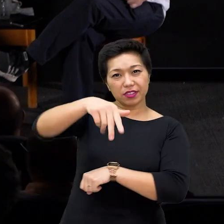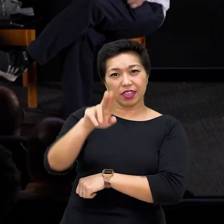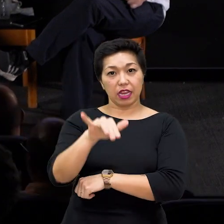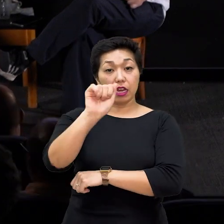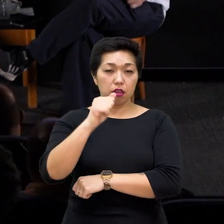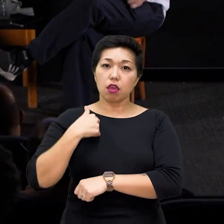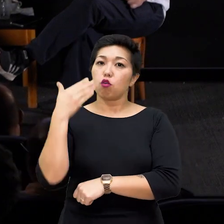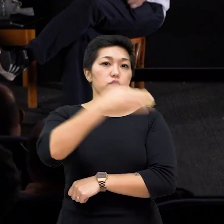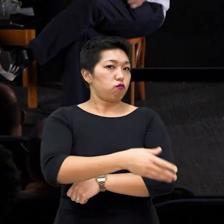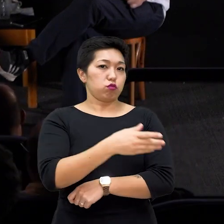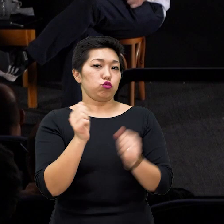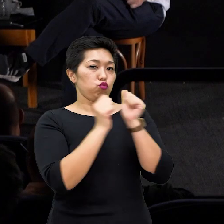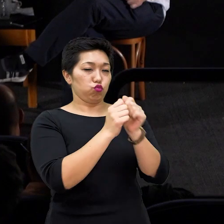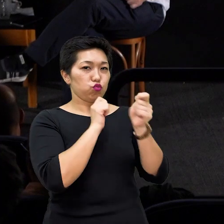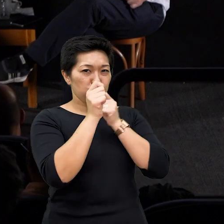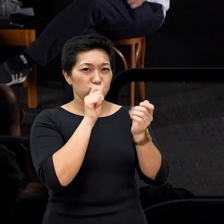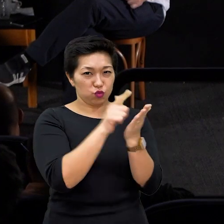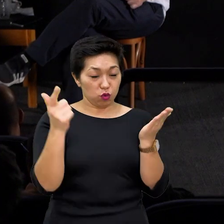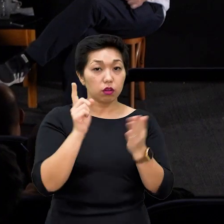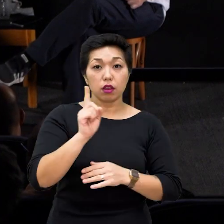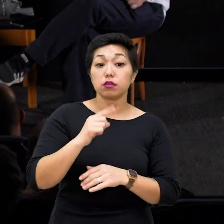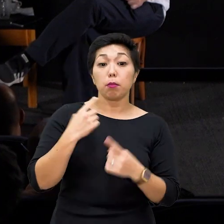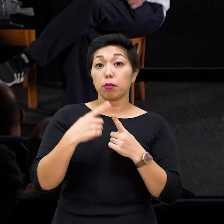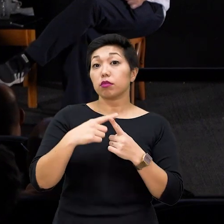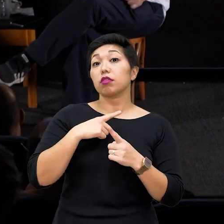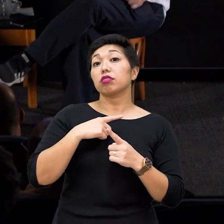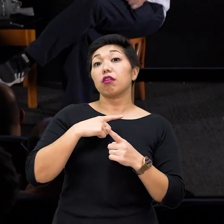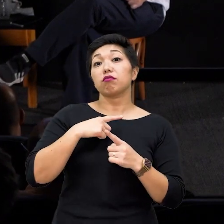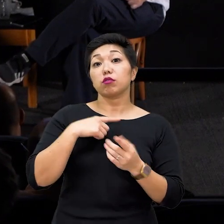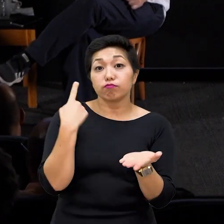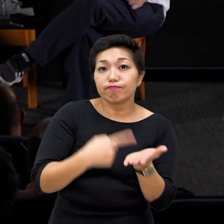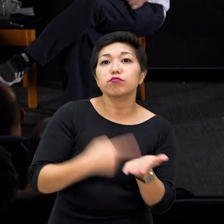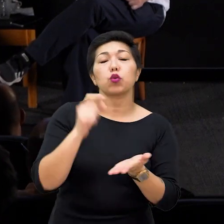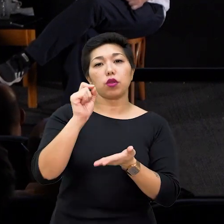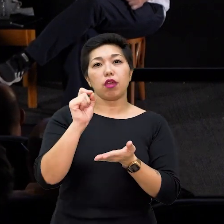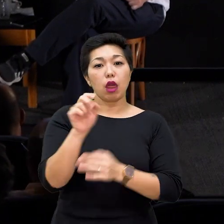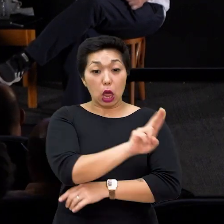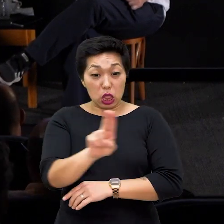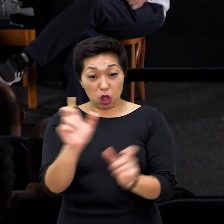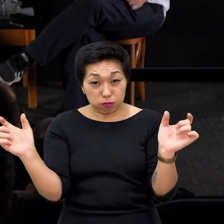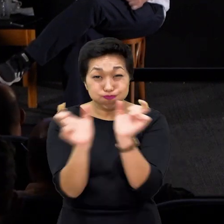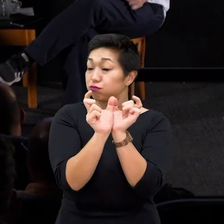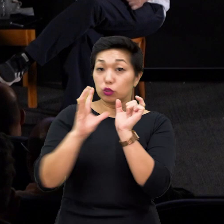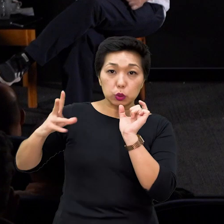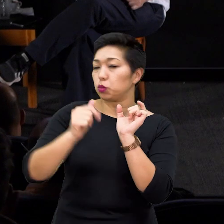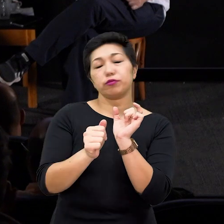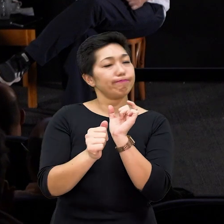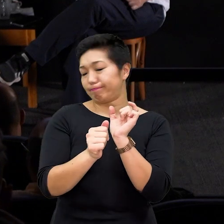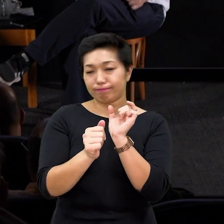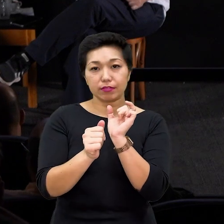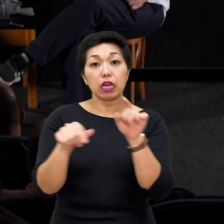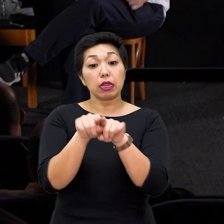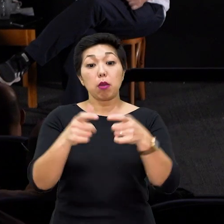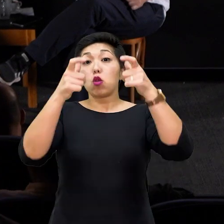Eu não fui como jornalistas. A gente assumiu alguns compromissos, por exemplo, de não colocar o nome inteiro dos entrevistados e não